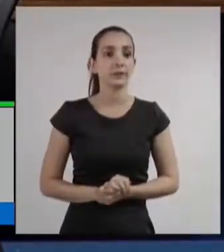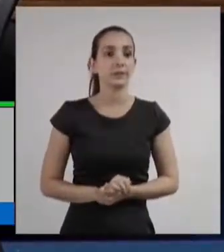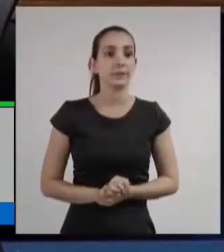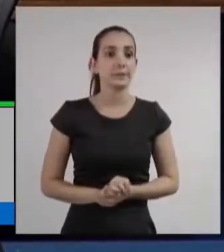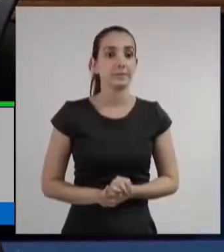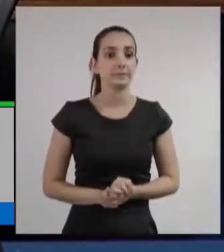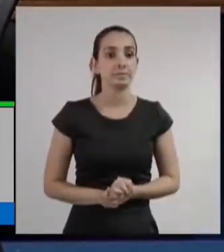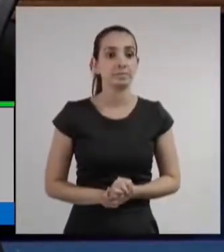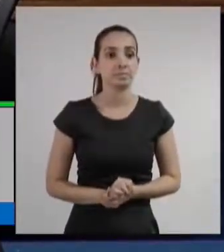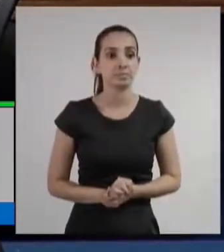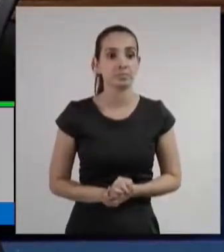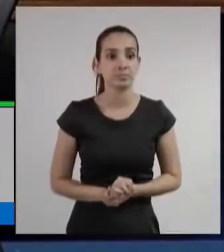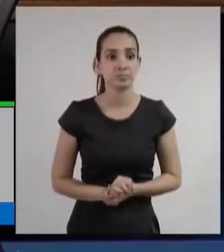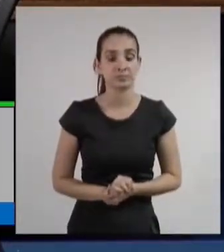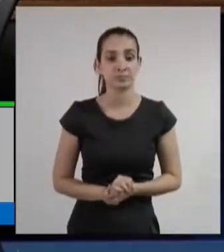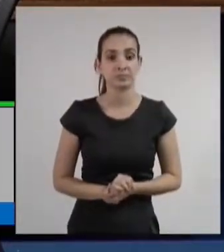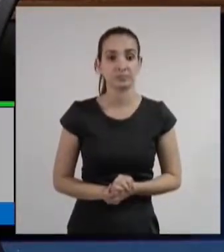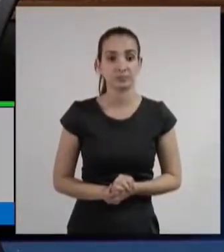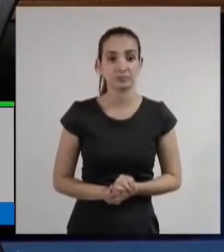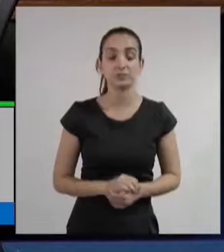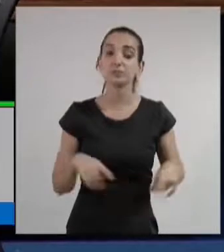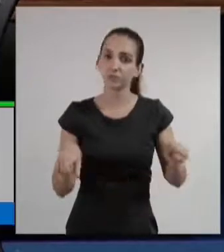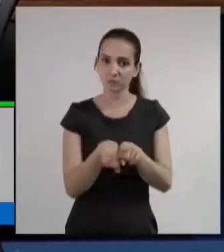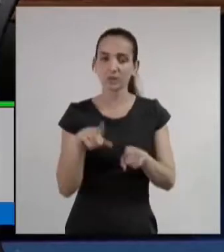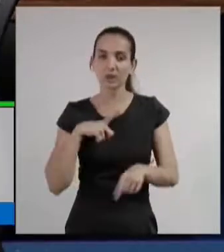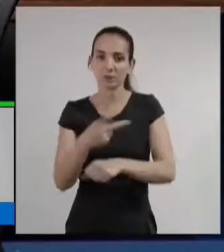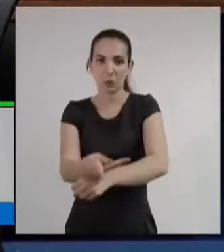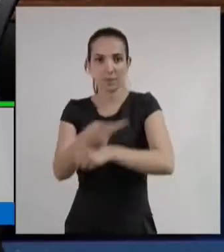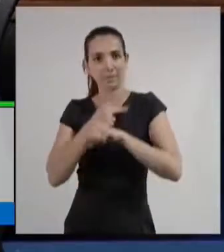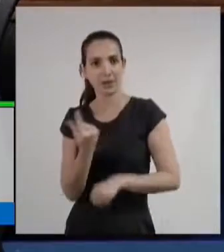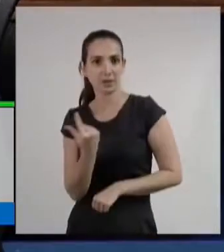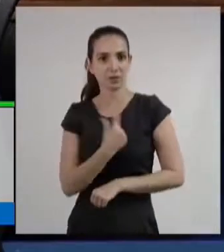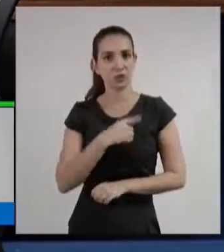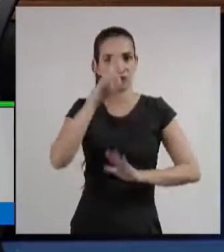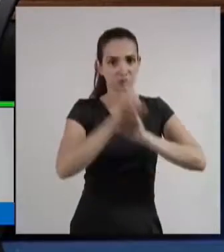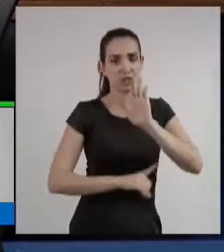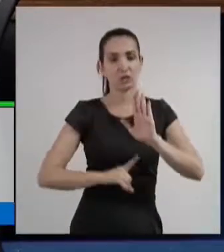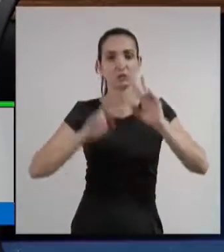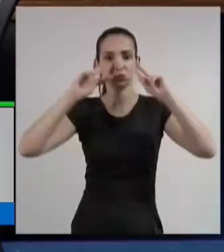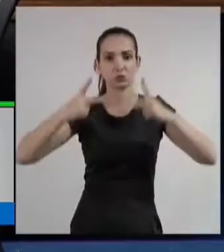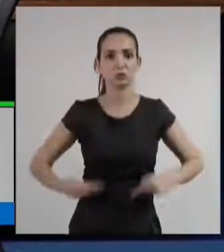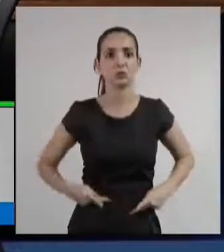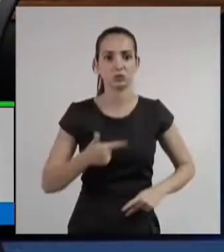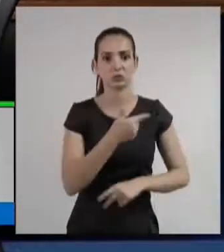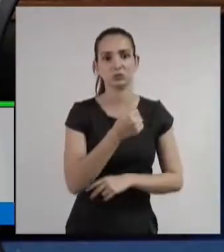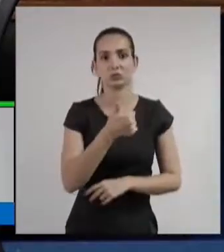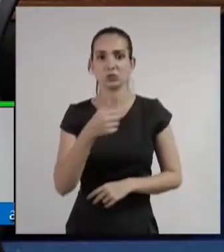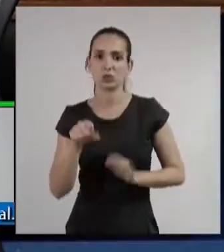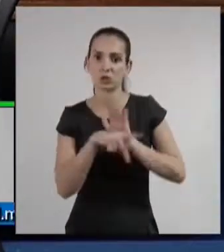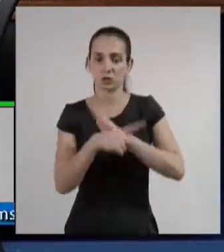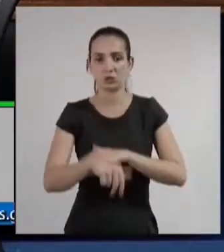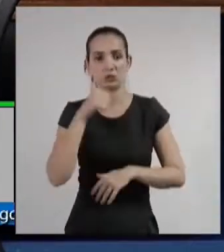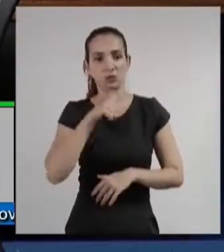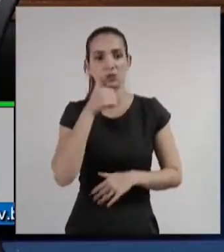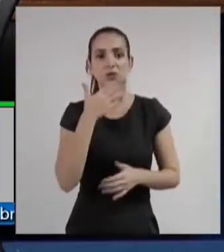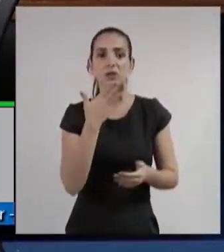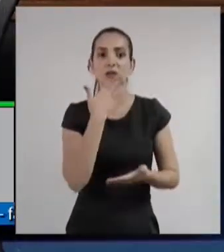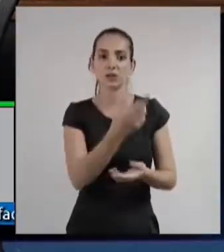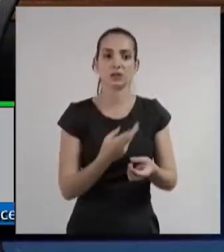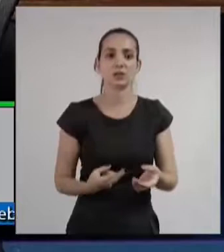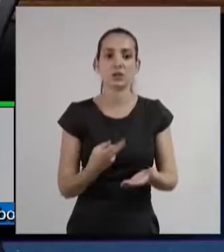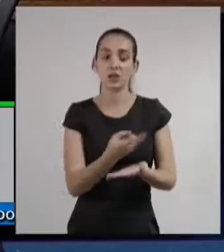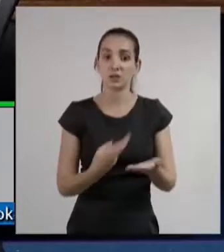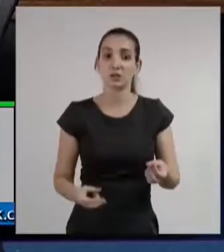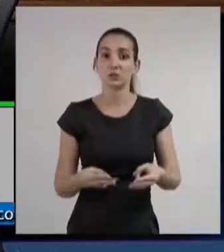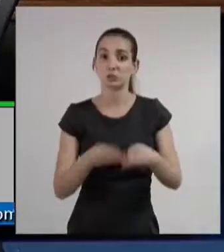Recebimento do Prêmio de Direitos Humanos 2018 na categoria Mulher. Requerimento de moção de congratulação de